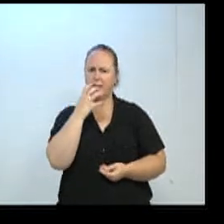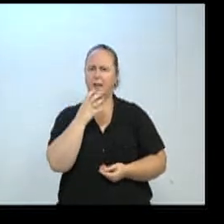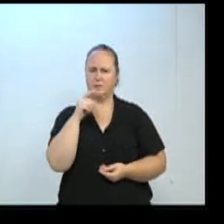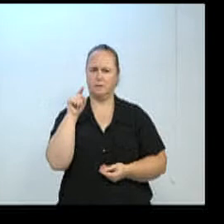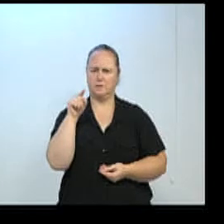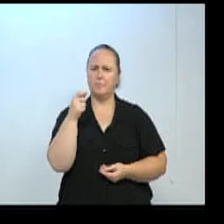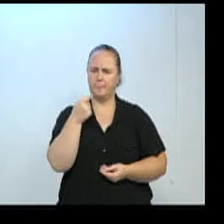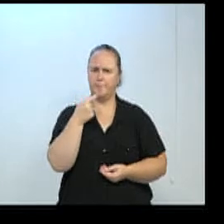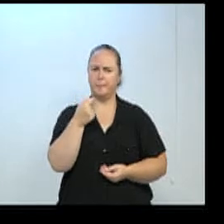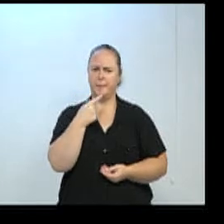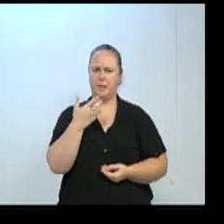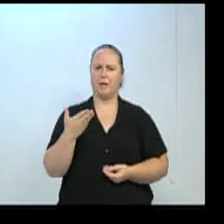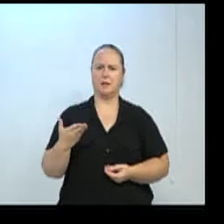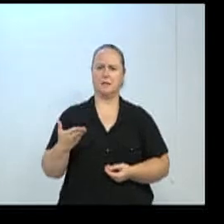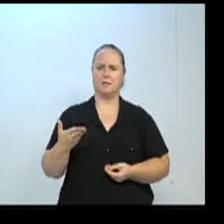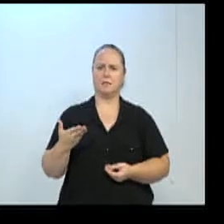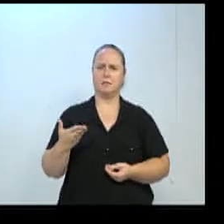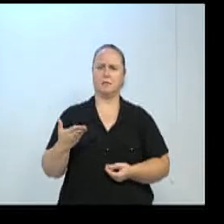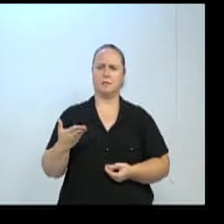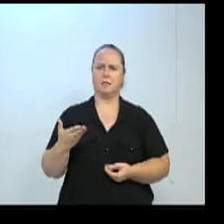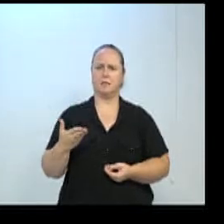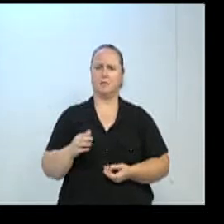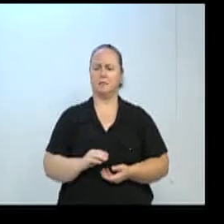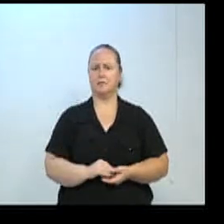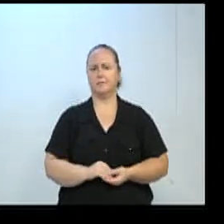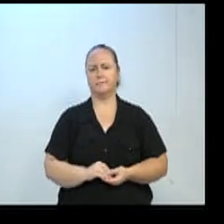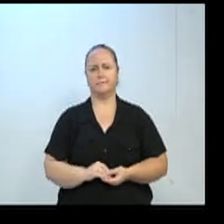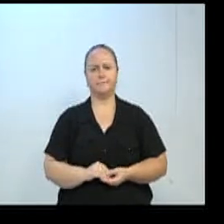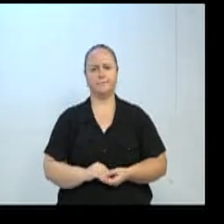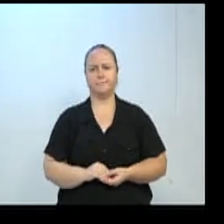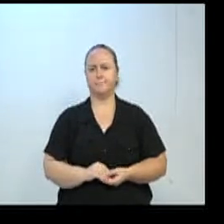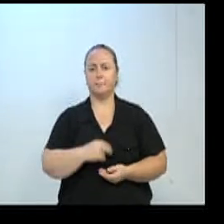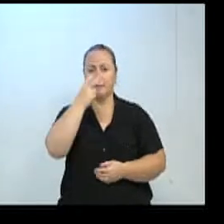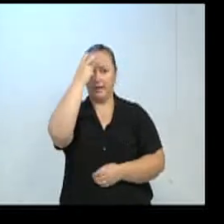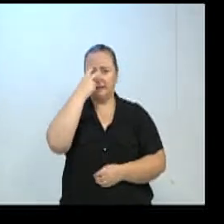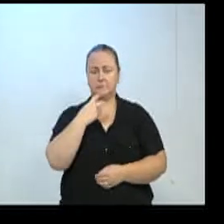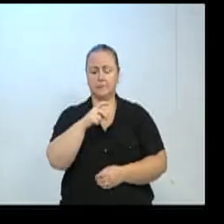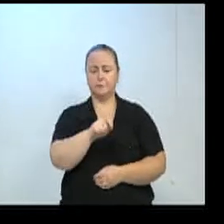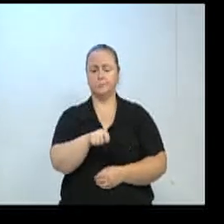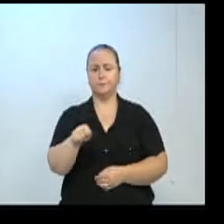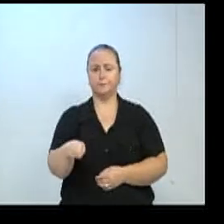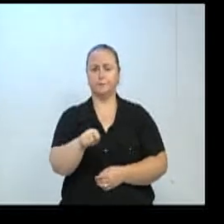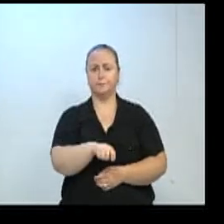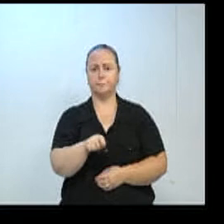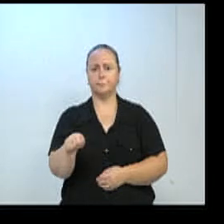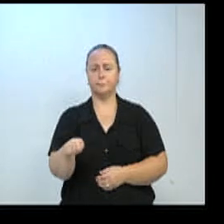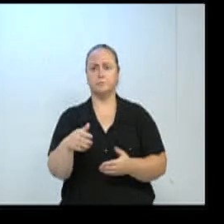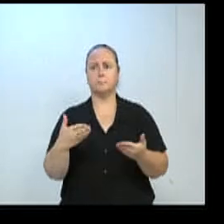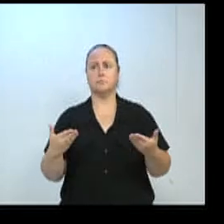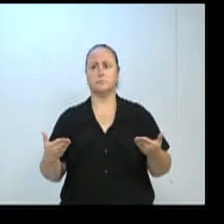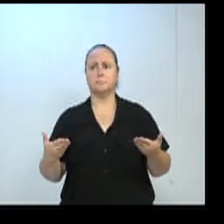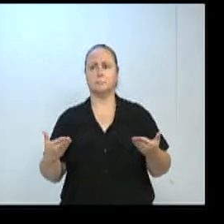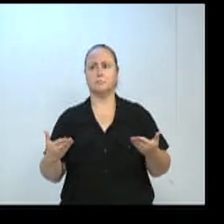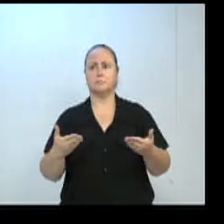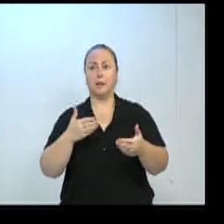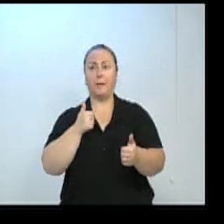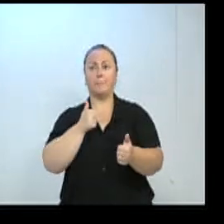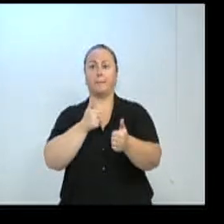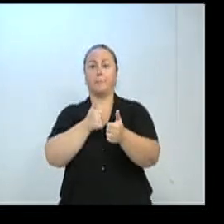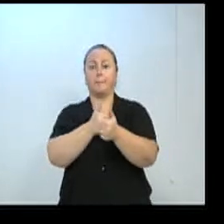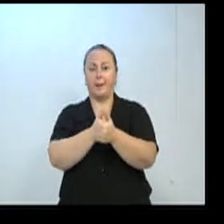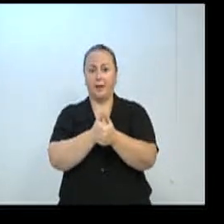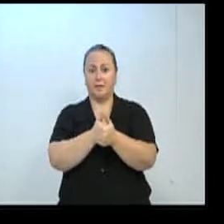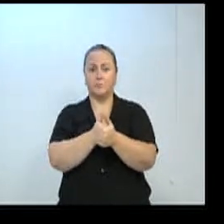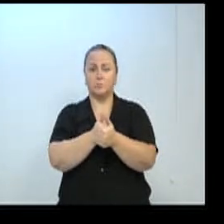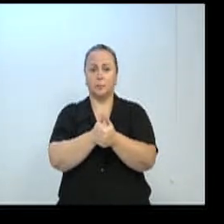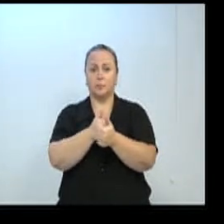No, mas assim... Então, o piso tátil ali, ele teria que ter, antes de chegar próximo a